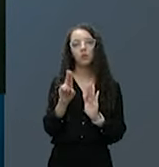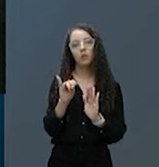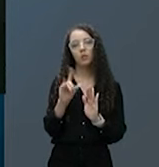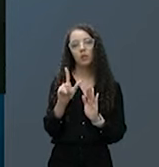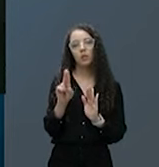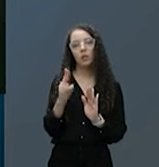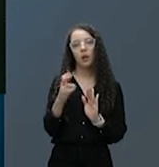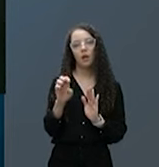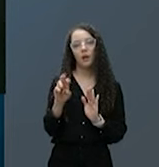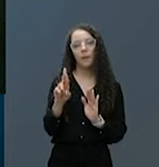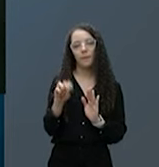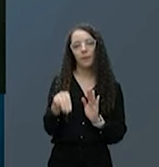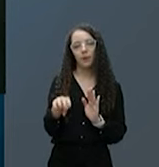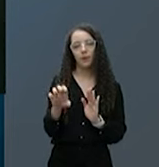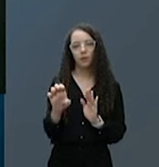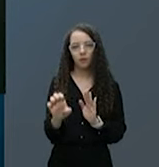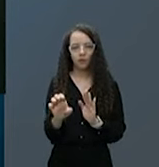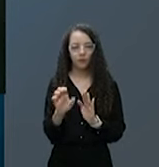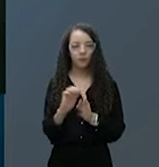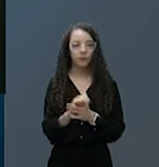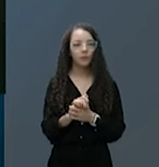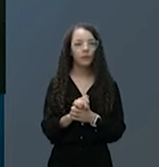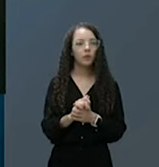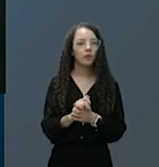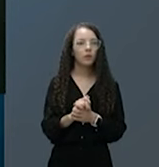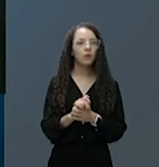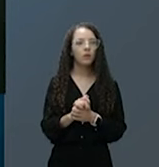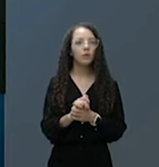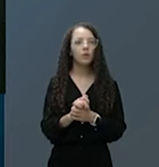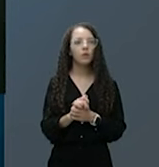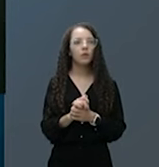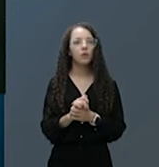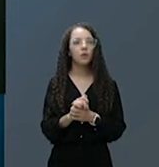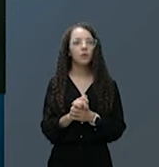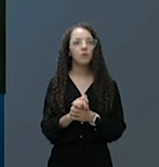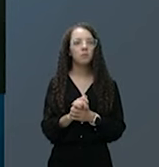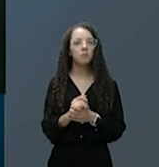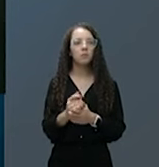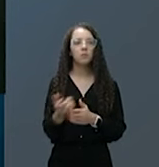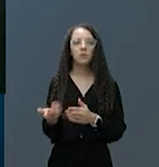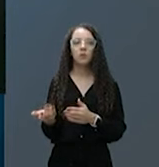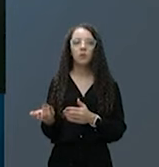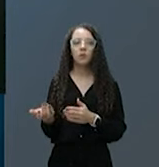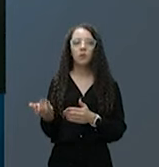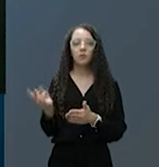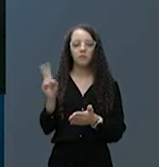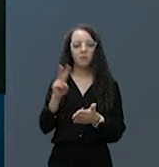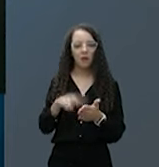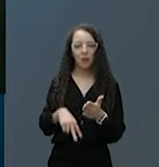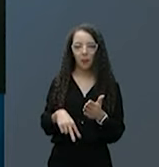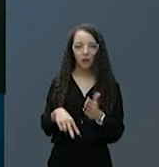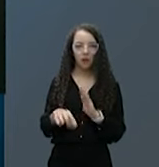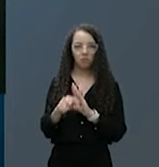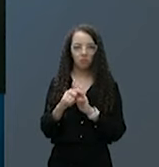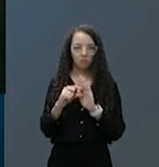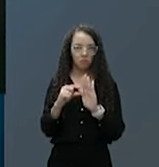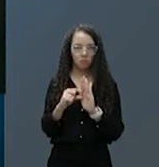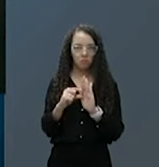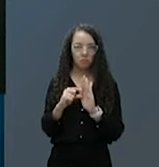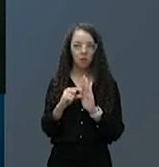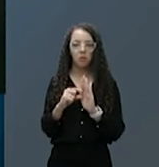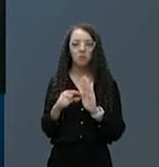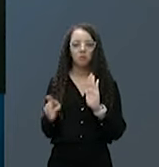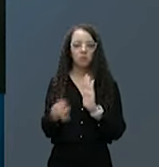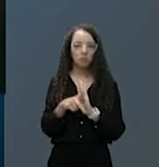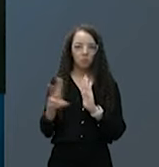Marinoni, e vou me abster da leitura desse trecho da ementa,